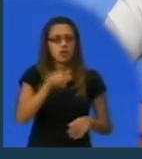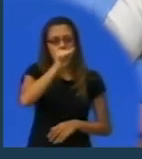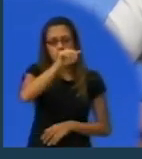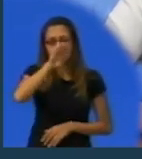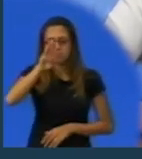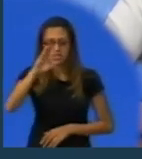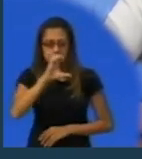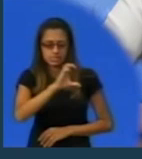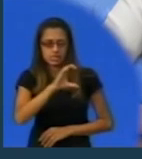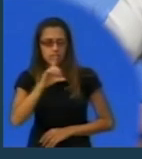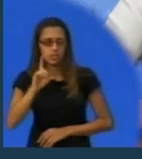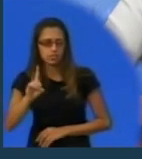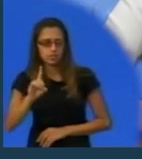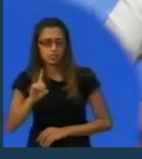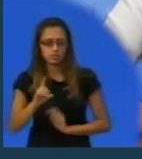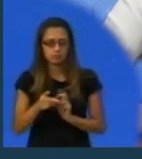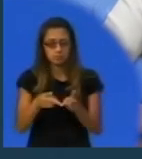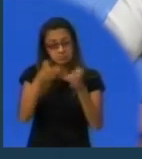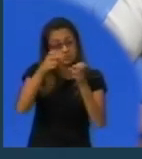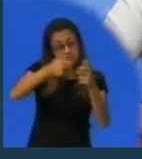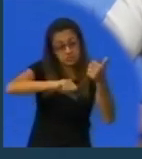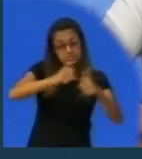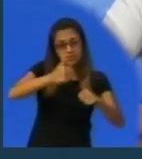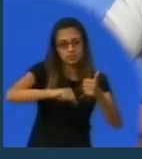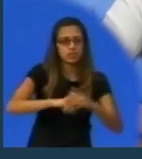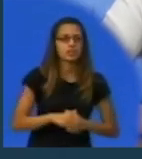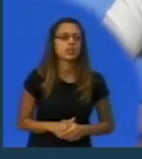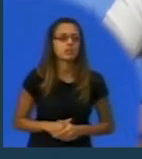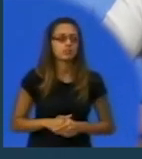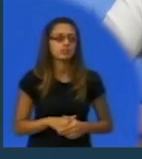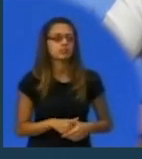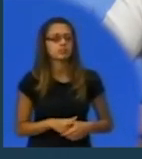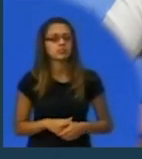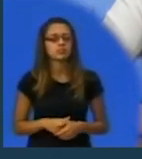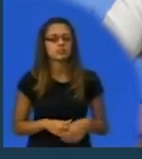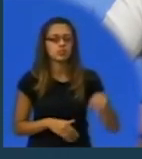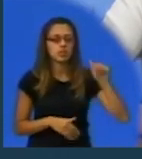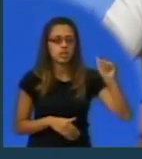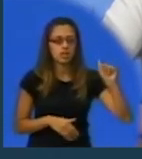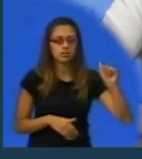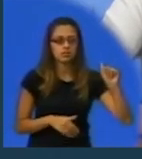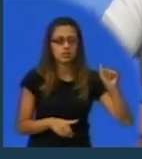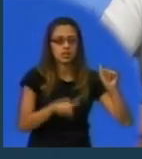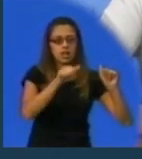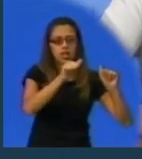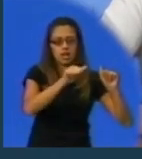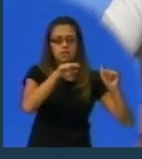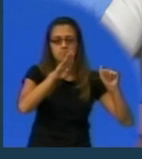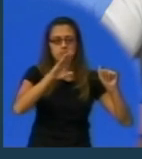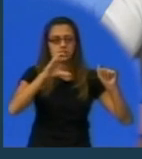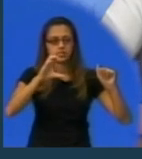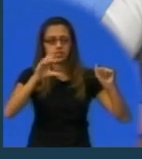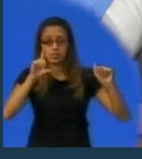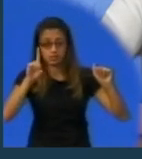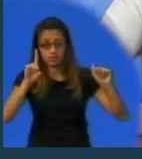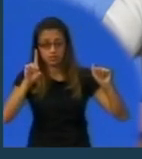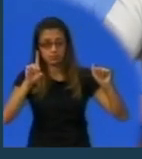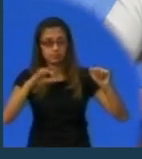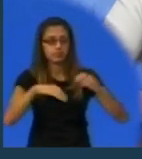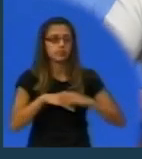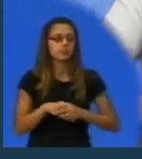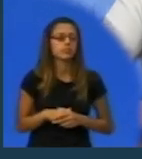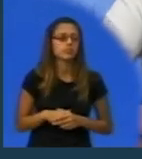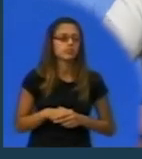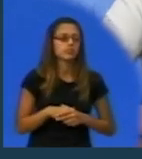e D. São 4 curvas que você vai avaliar lá a normalidade. Então, a alternativa A, B, C e D,